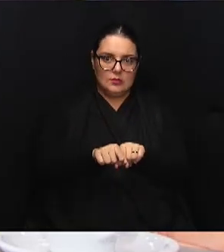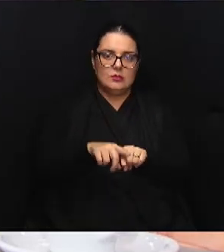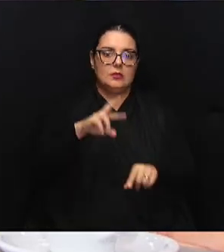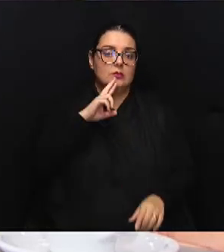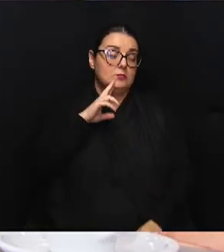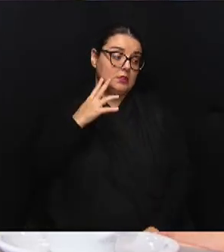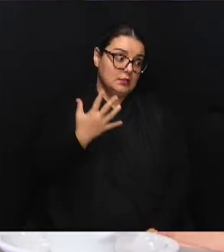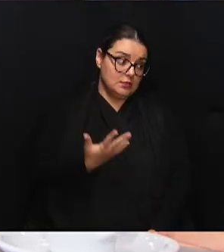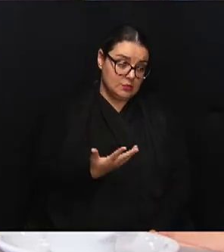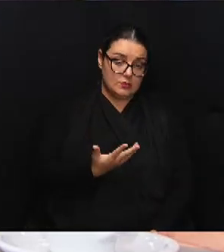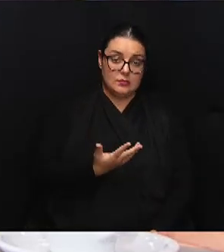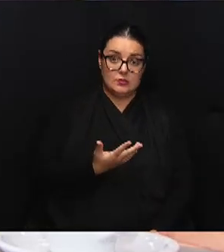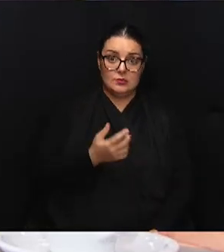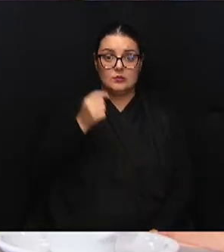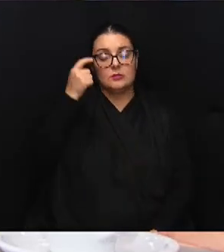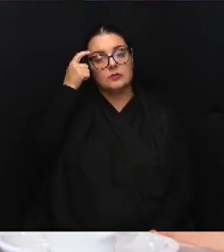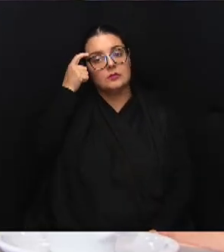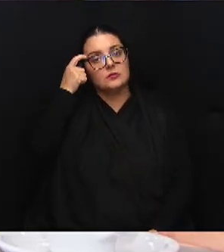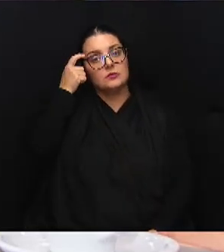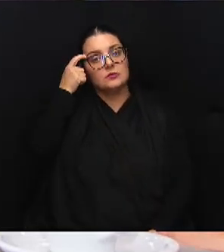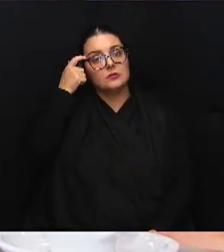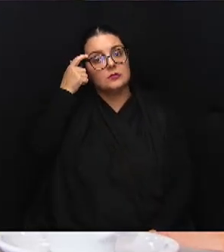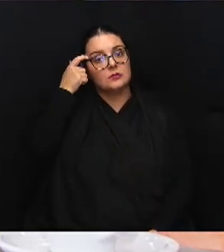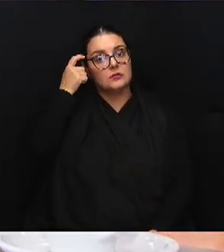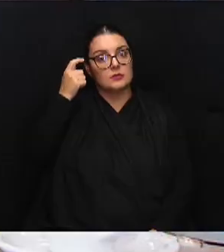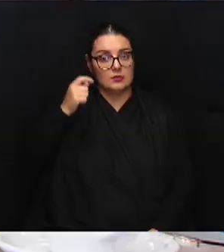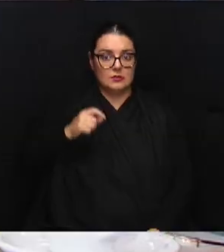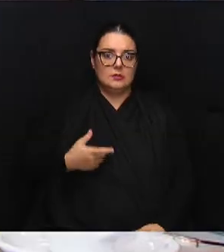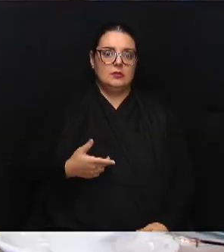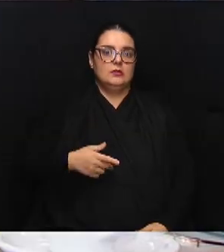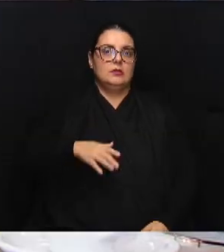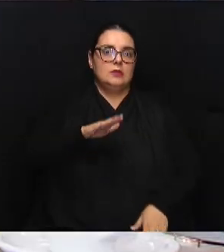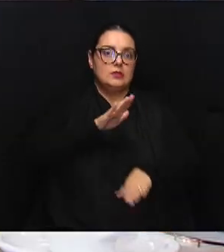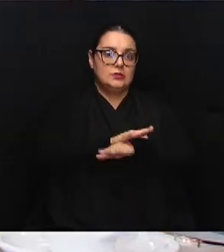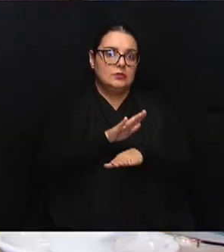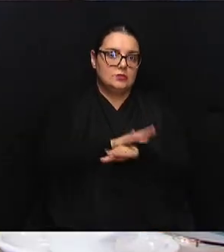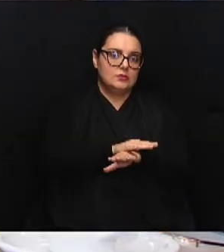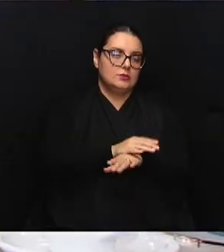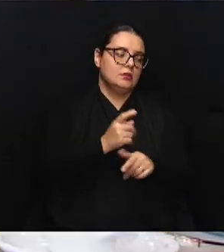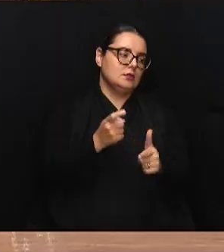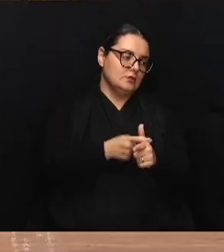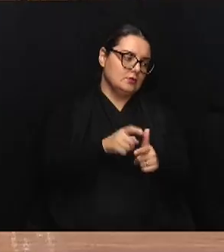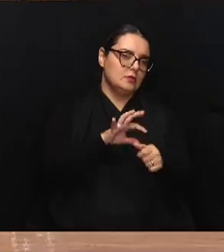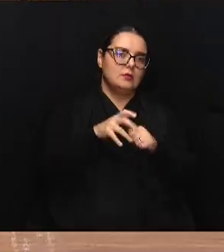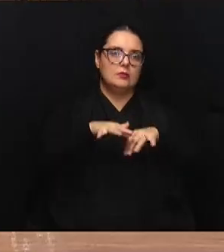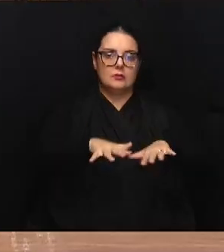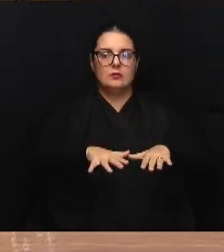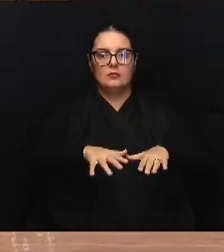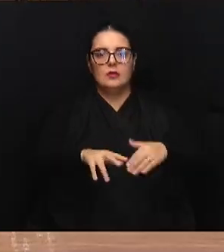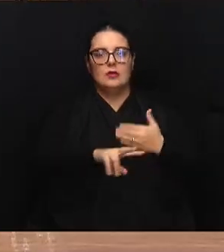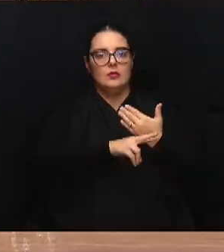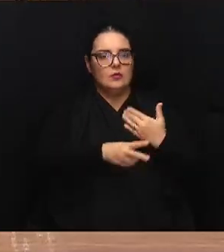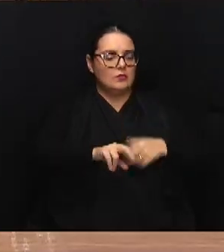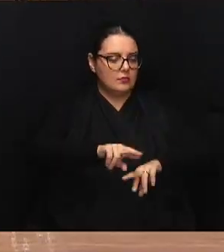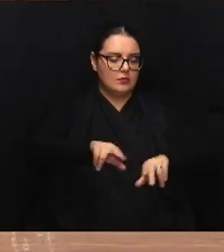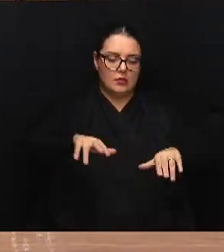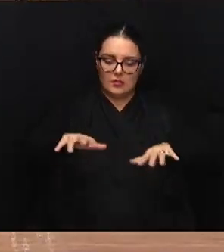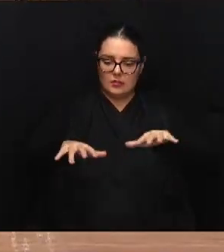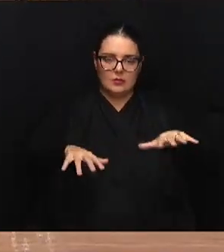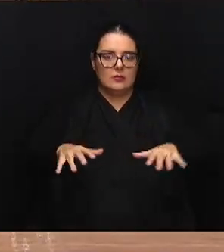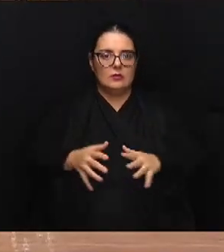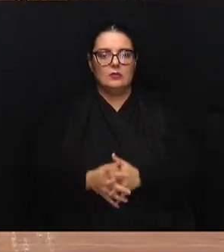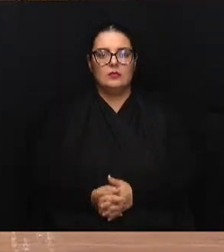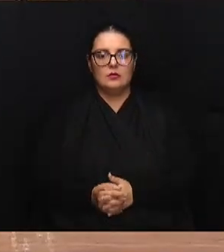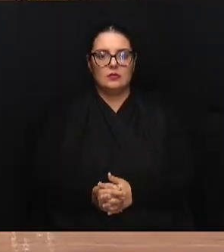resolver aqueles que têm, ajudar a saldar as dívidas. A pandemia afetou muitos setores, afetou muito